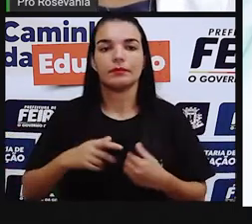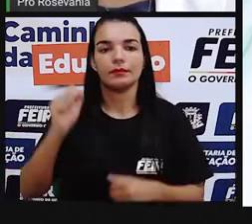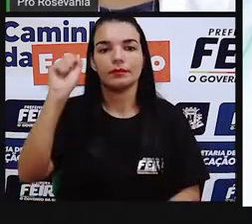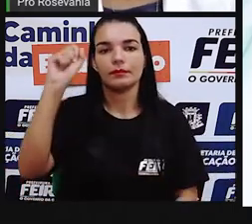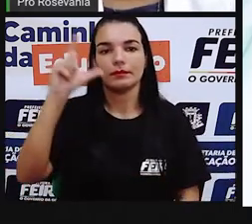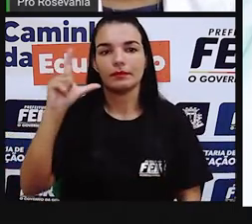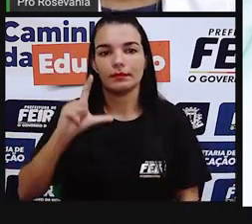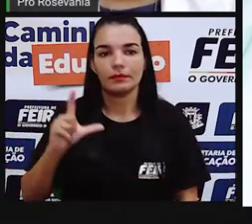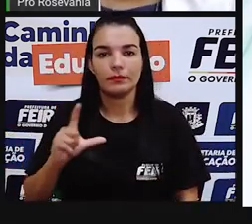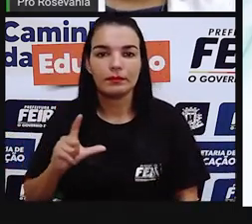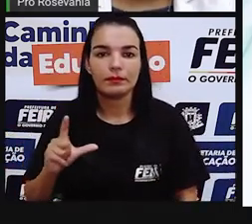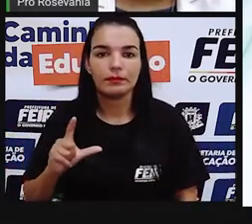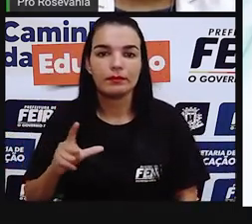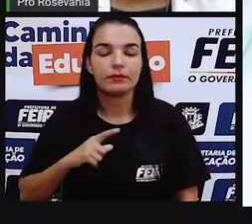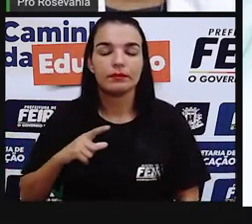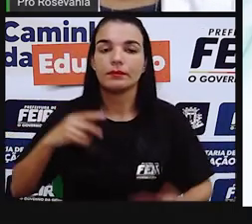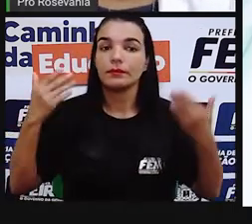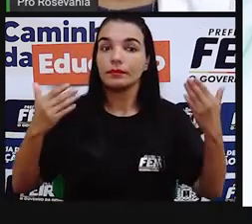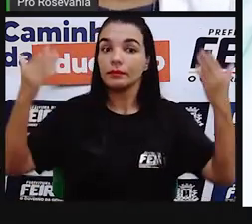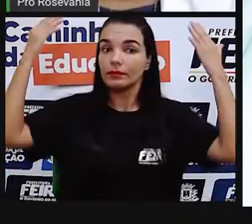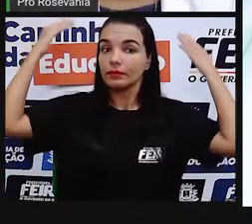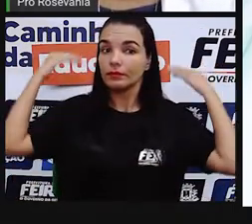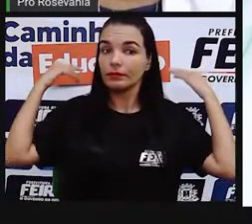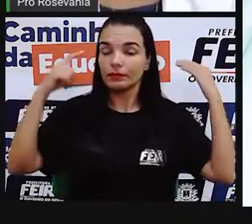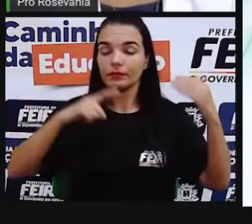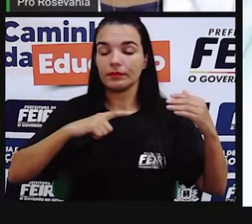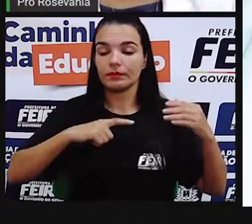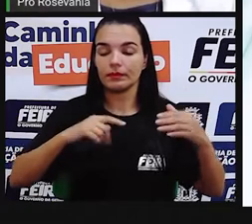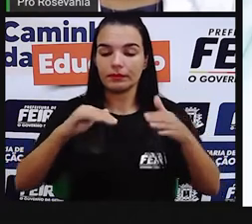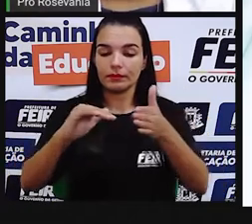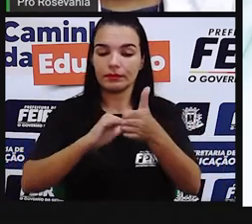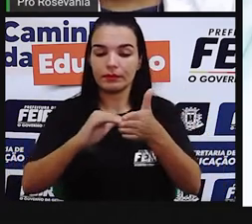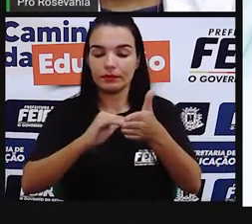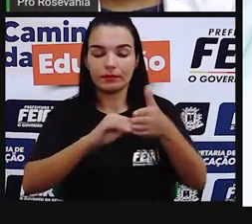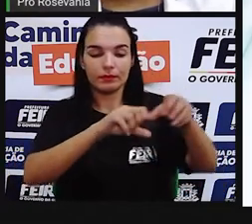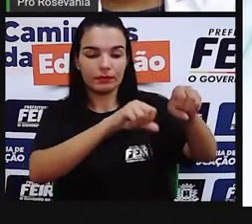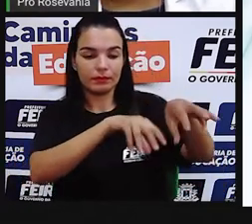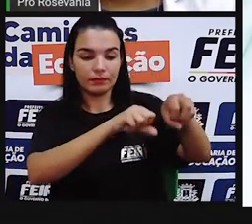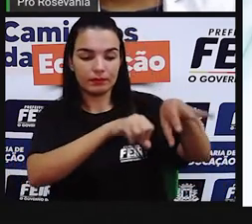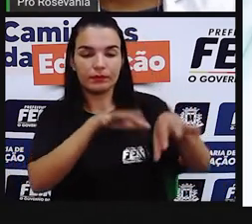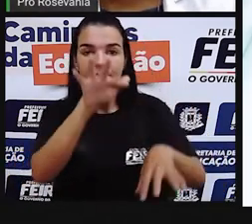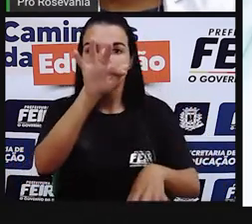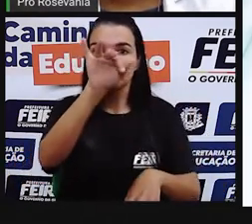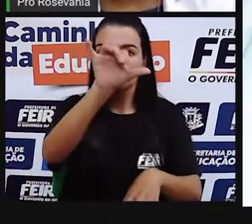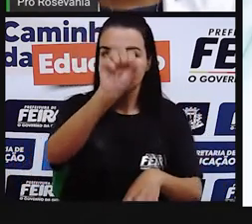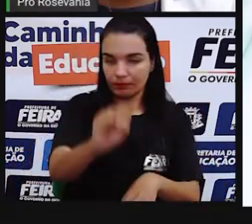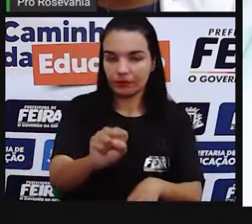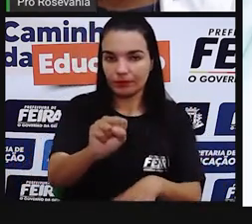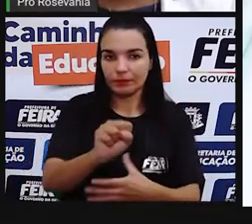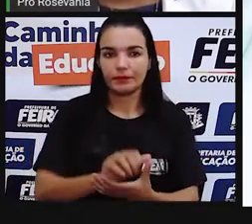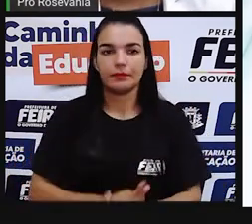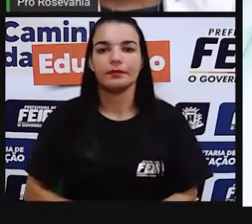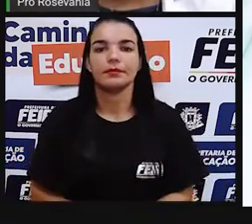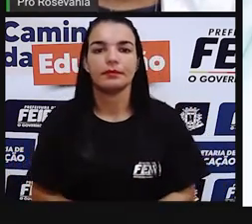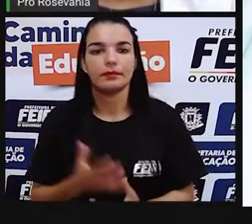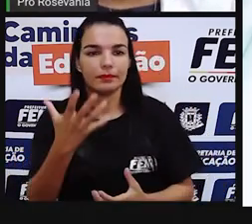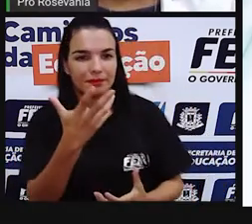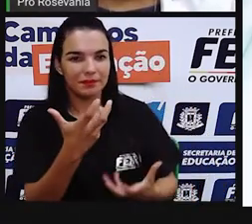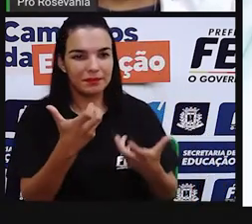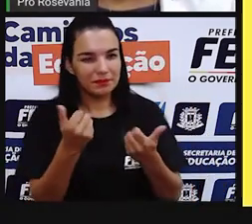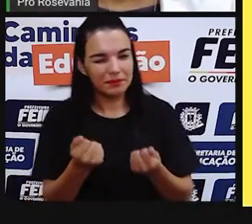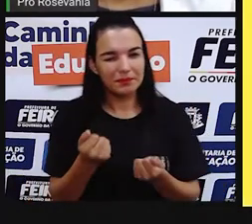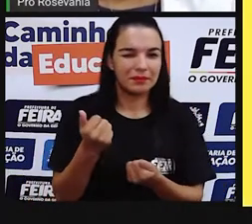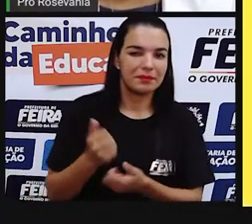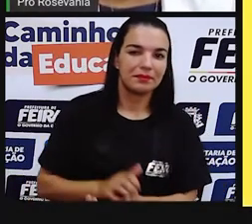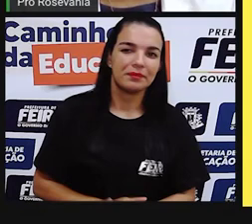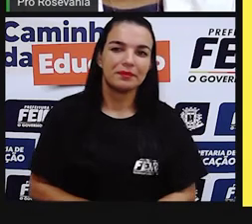atrás de mim tem a logomarca da prefeitura, né, que é Santana, e da Secretaria de Educação do município. Vamos lá para a nossa aula de